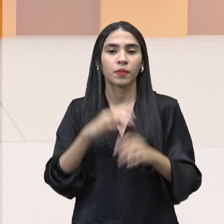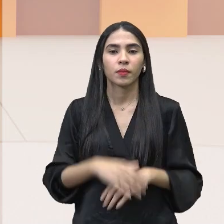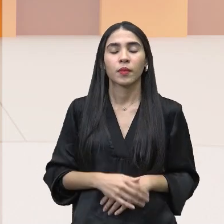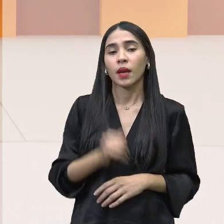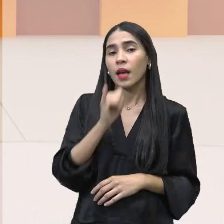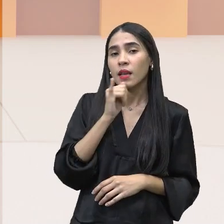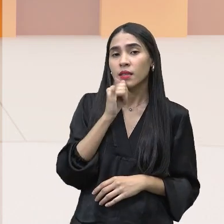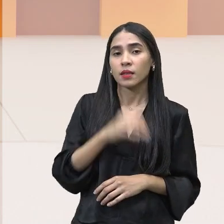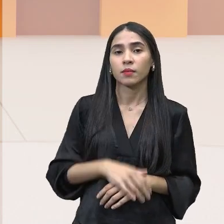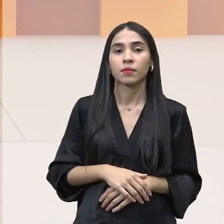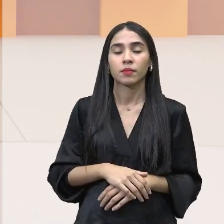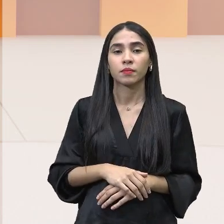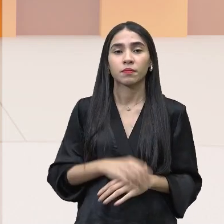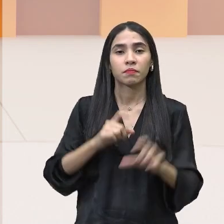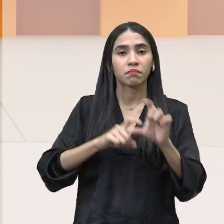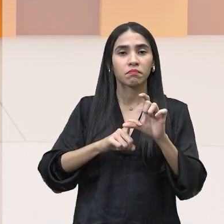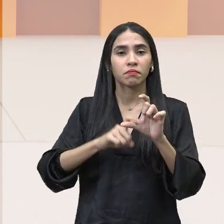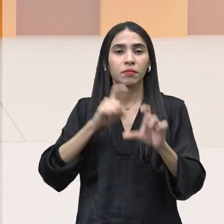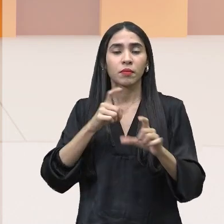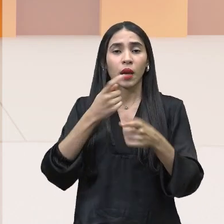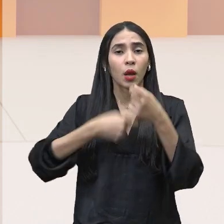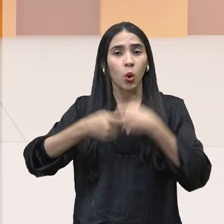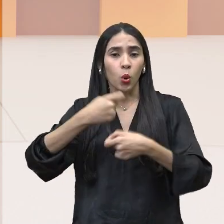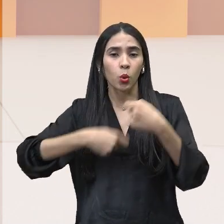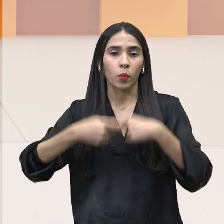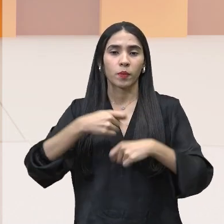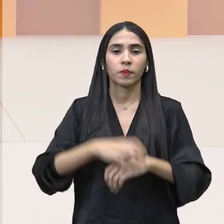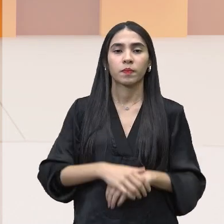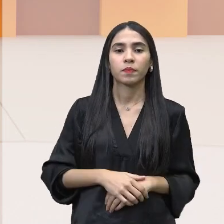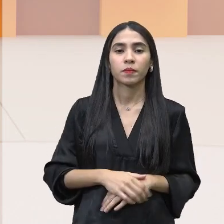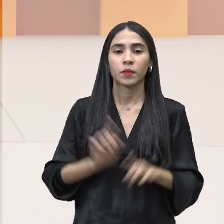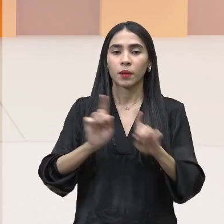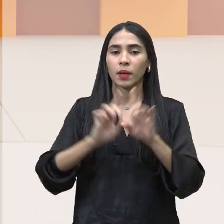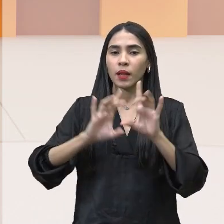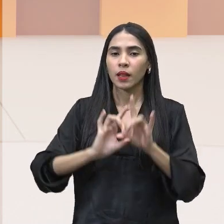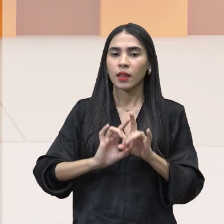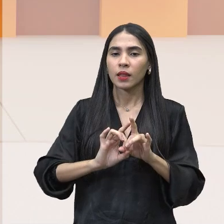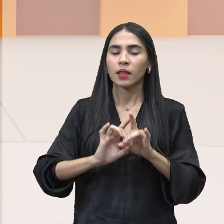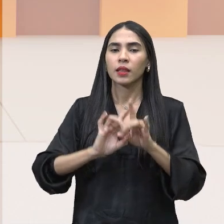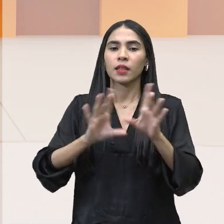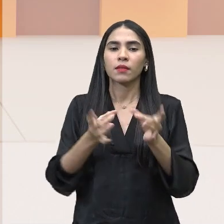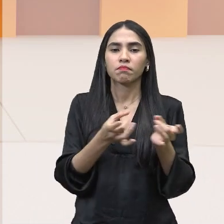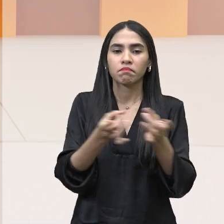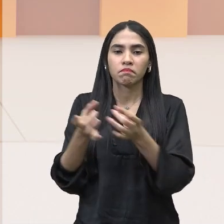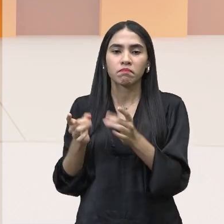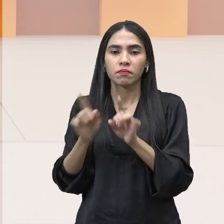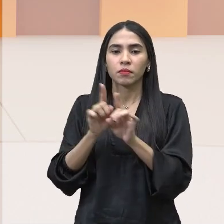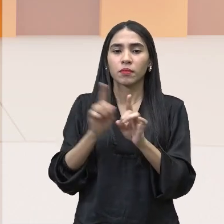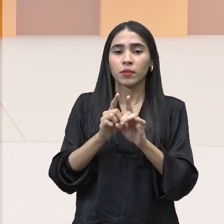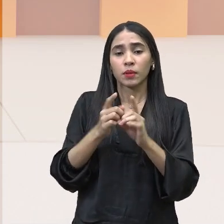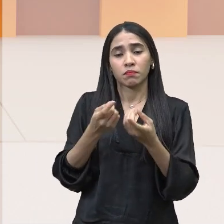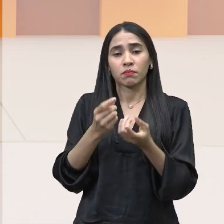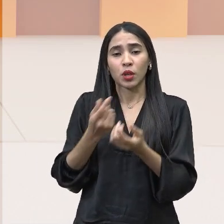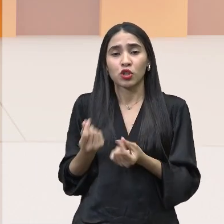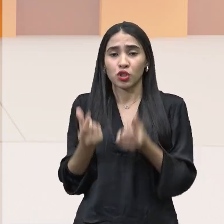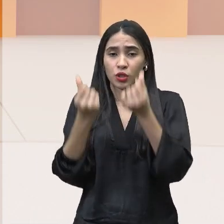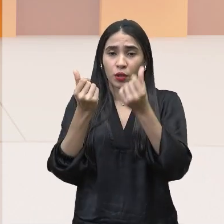Por exemplo, a interdependência econômica, né, livre circulação de mercadoria e de